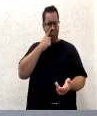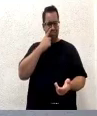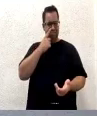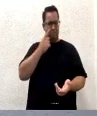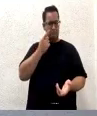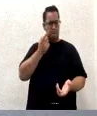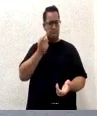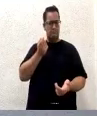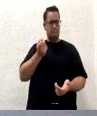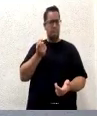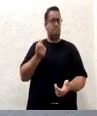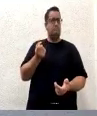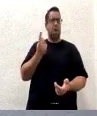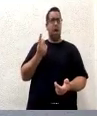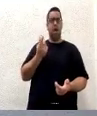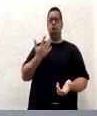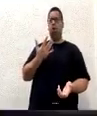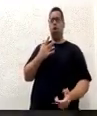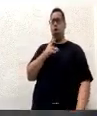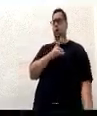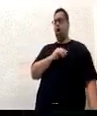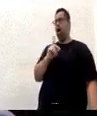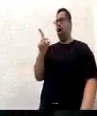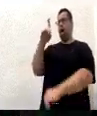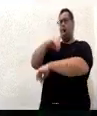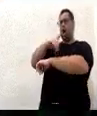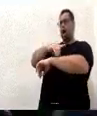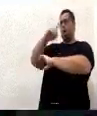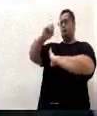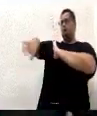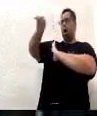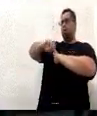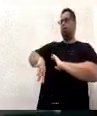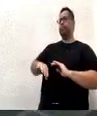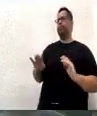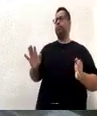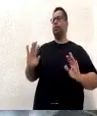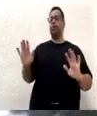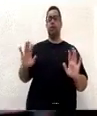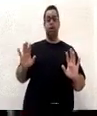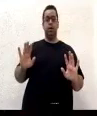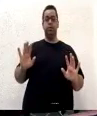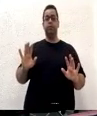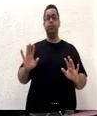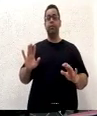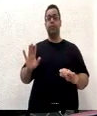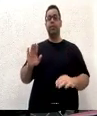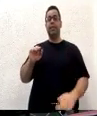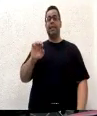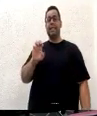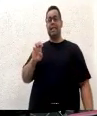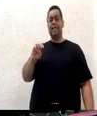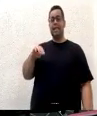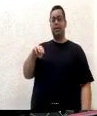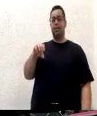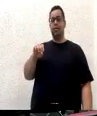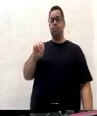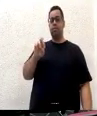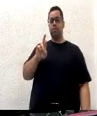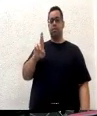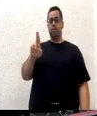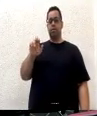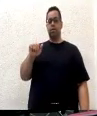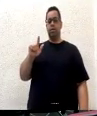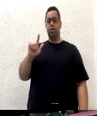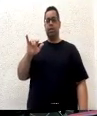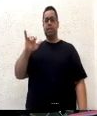né? Né? Dengue hemorrágica. Não é isso. Quando a gente pensa em hemorragia, a gente vai olhar a plaqueta e aí a gente vai ver que a